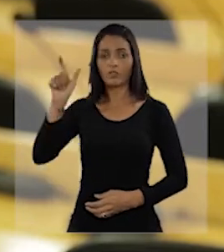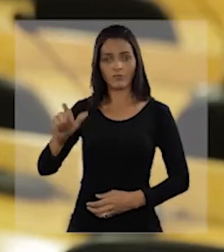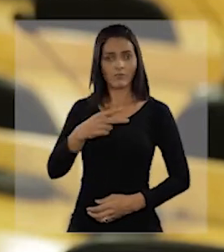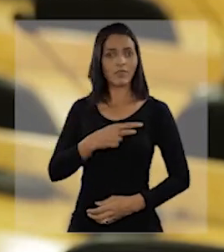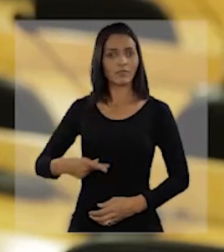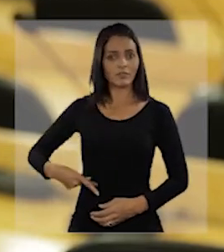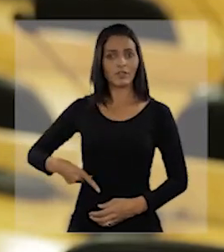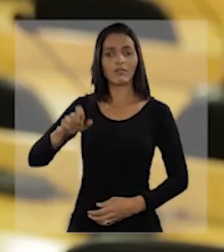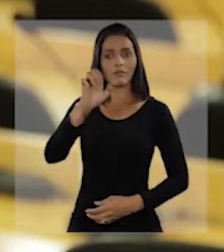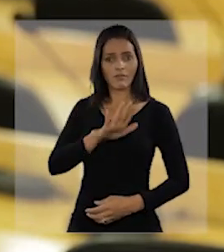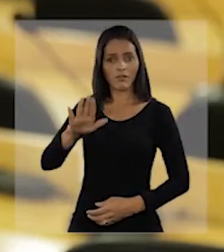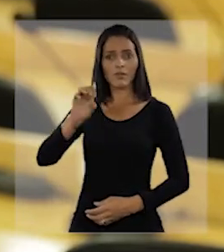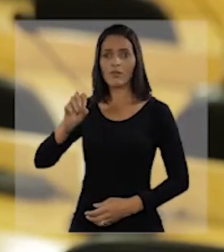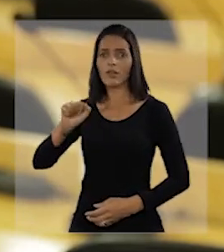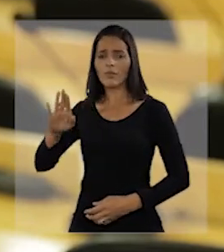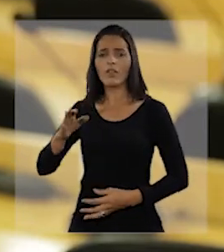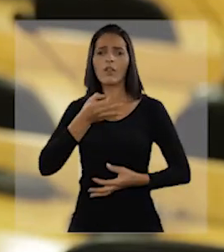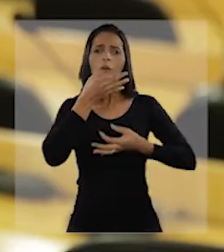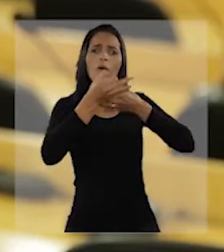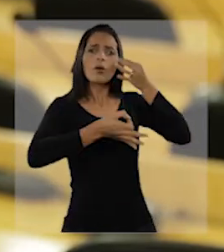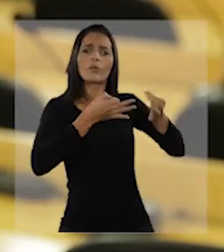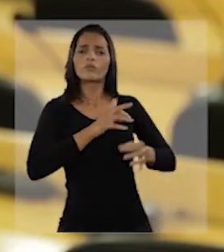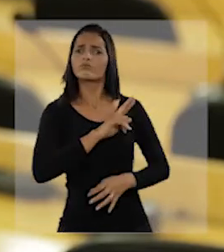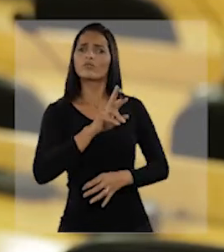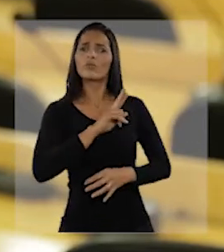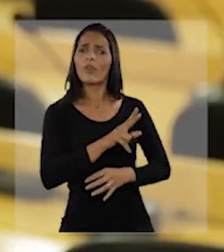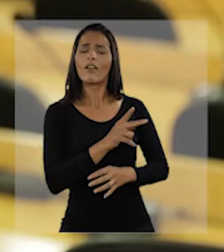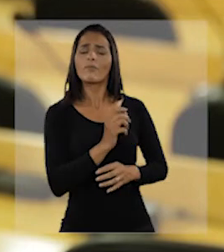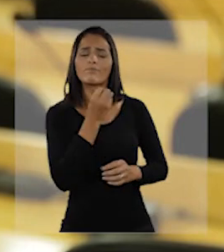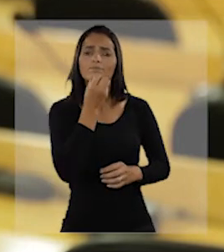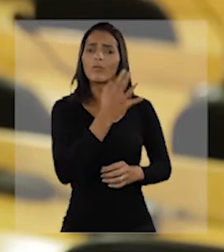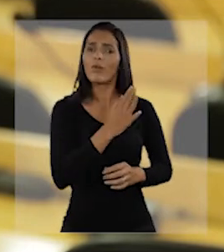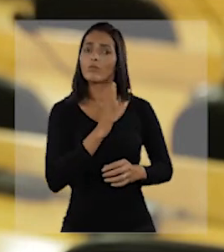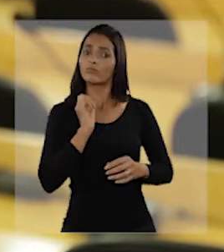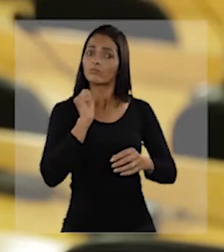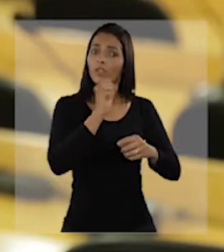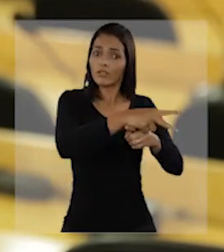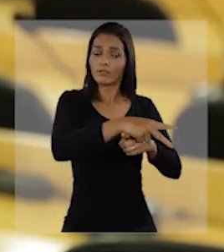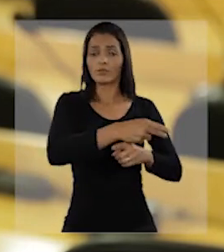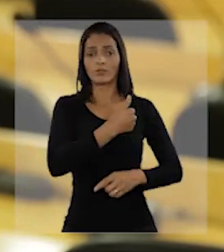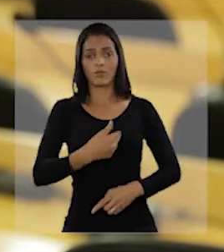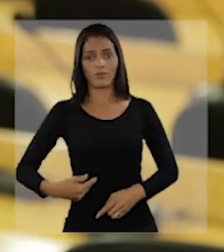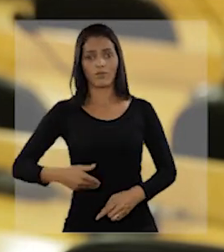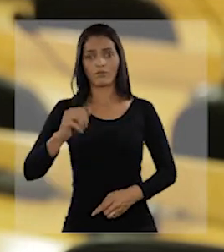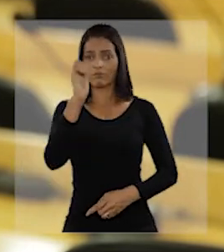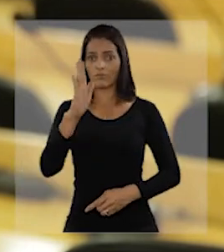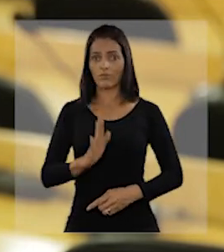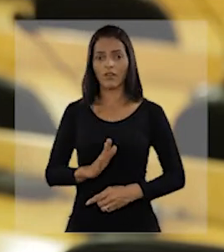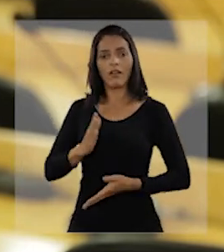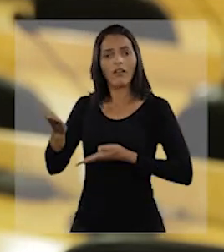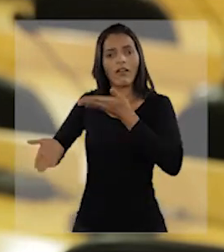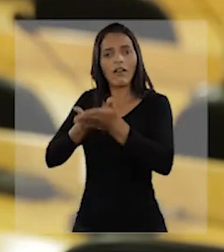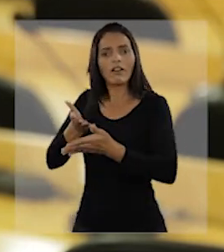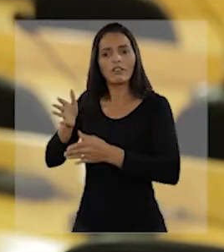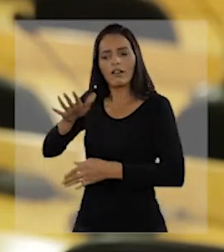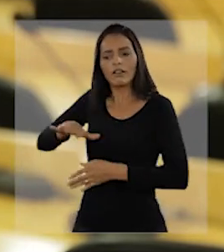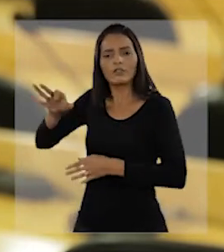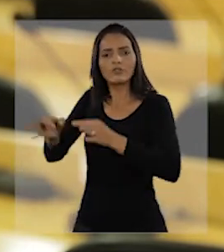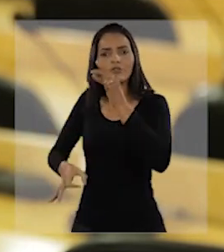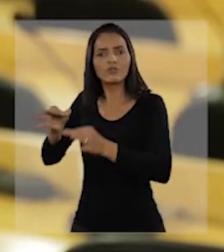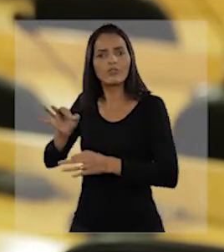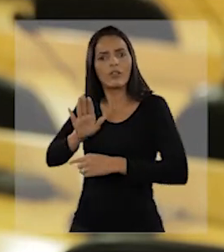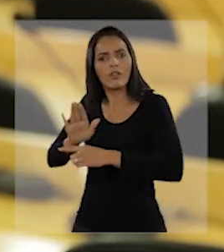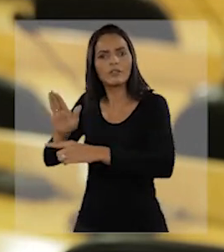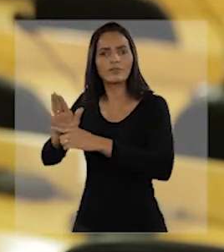presidente nacional da Ordem, considera inoperante e escandaloso o papel do governo brasileiro no atendimento jurídico